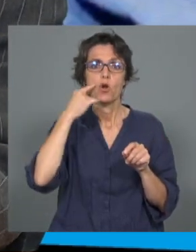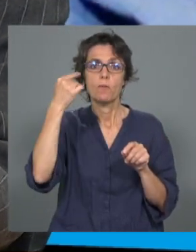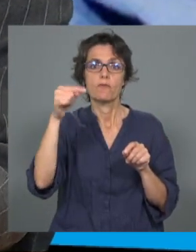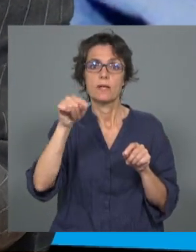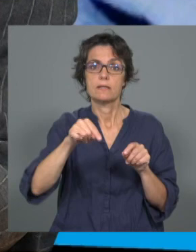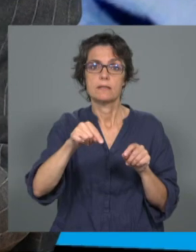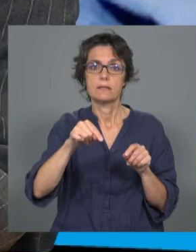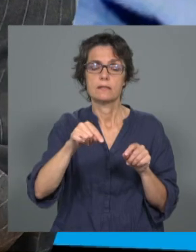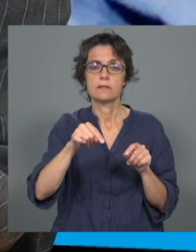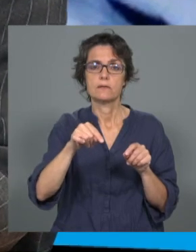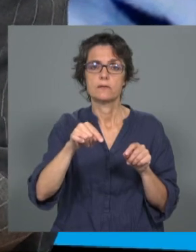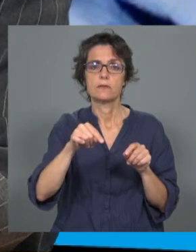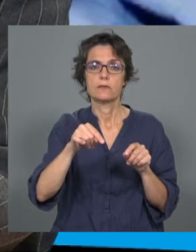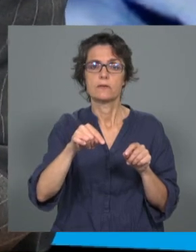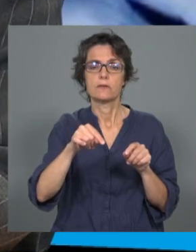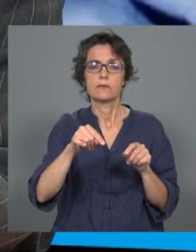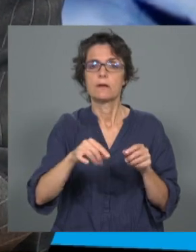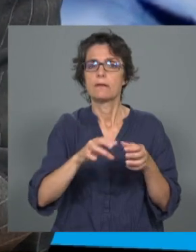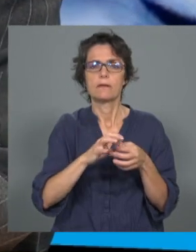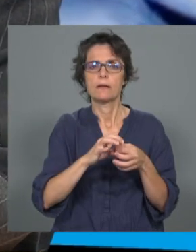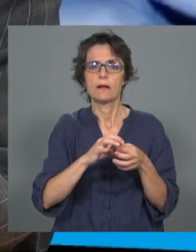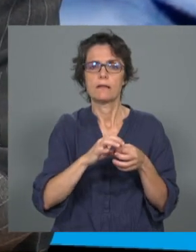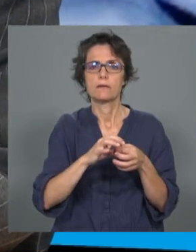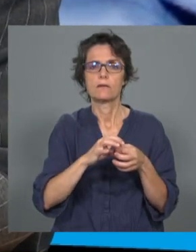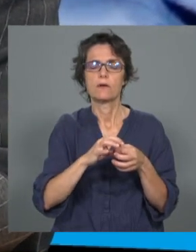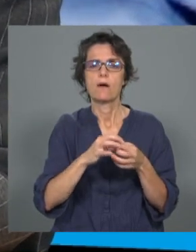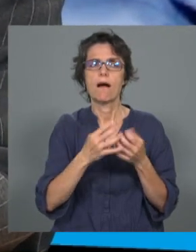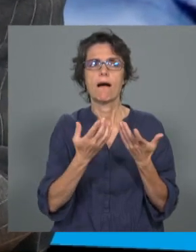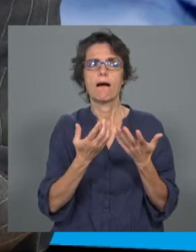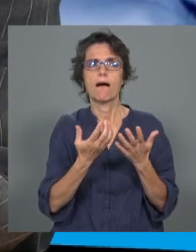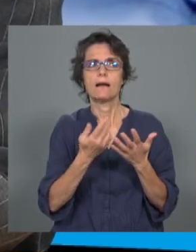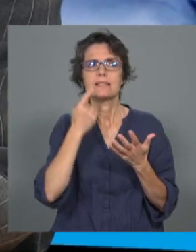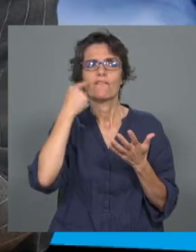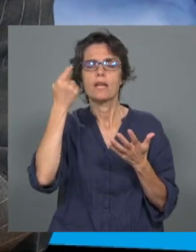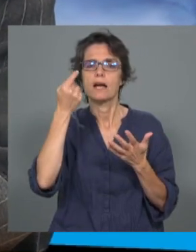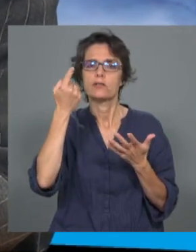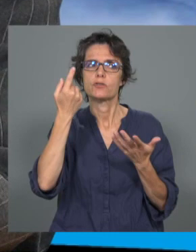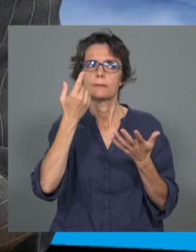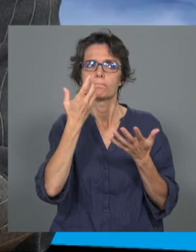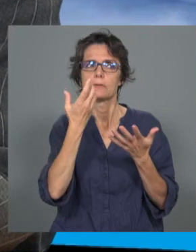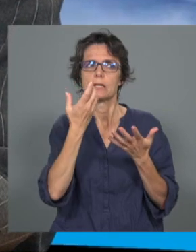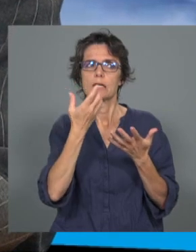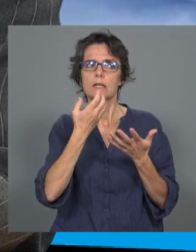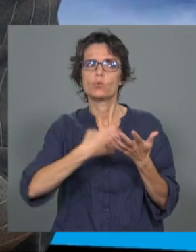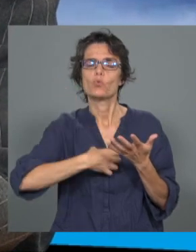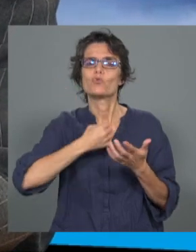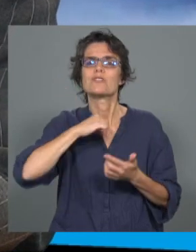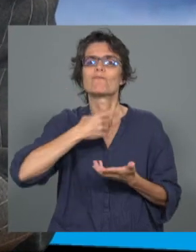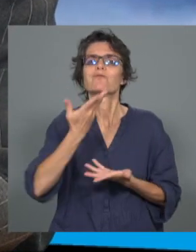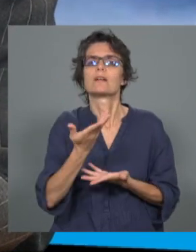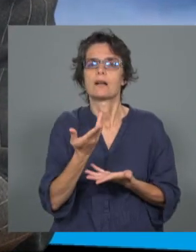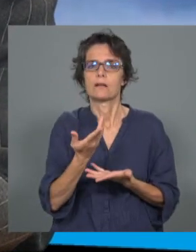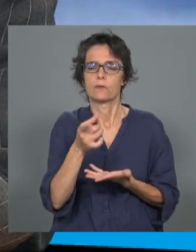bem situada naquilo que diz respeito à natureza simbólica da viagem. Ou seja, a viagem